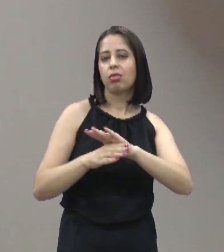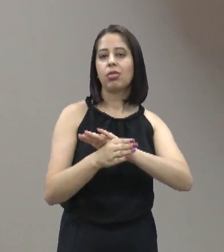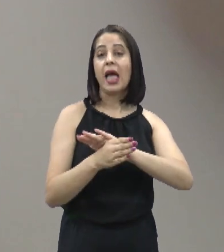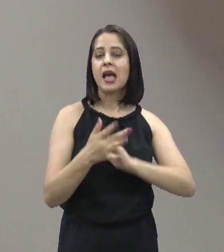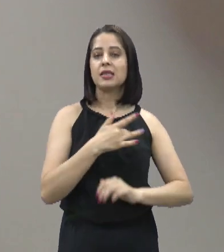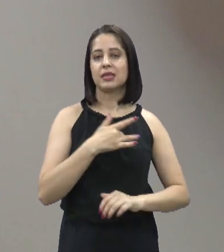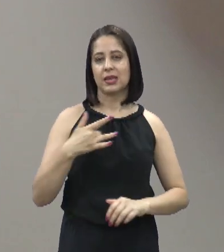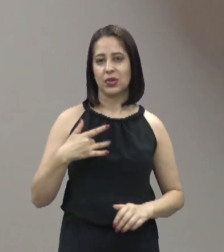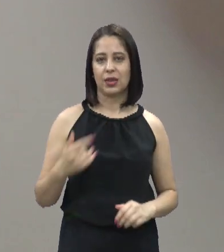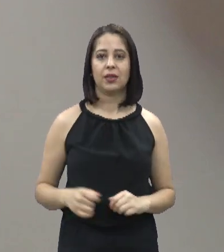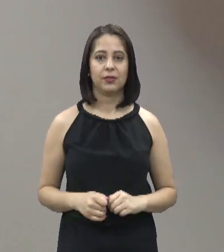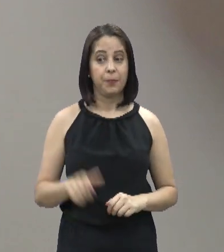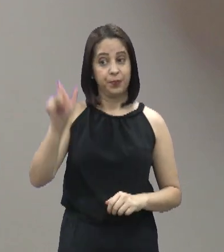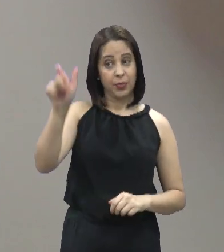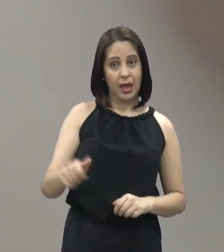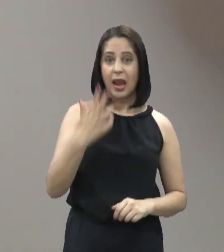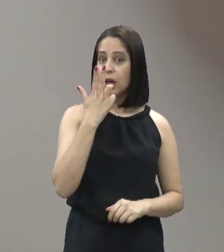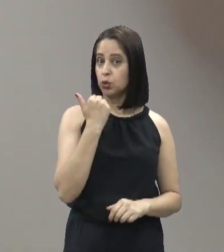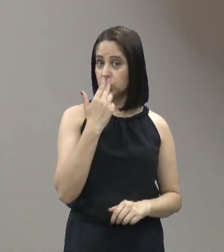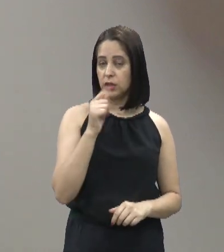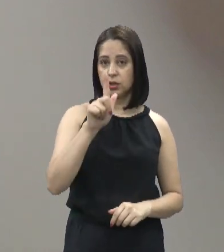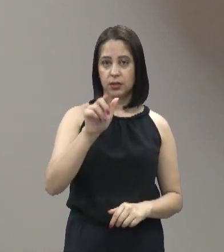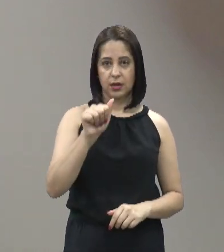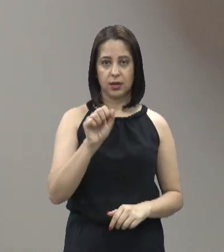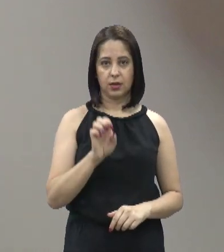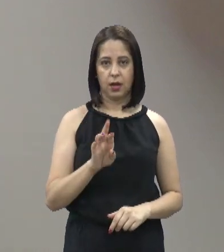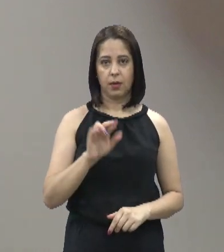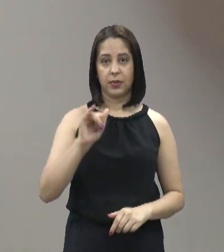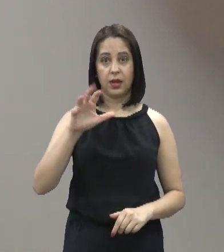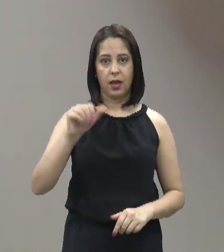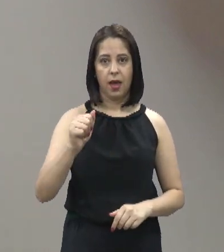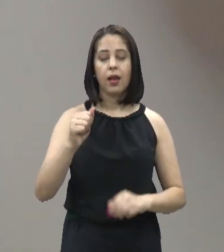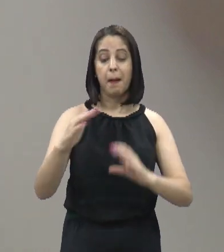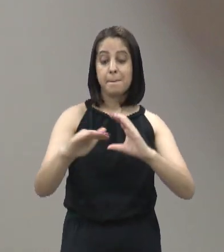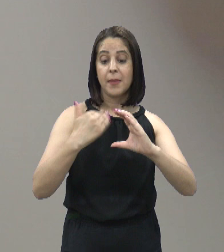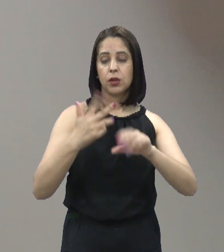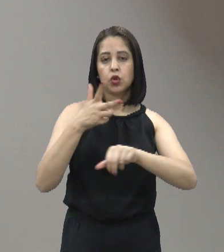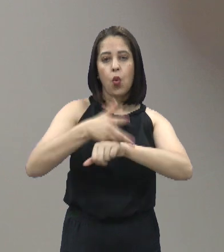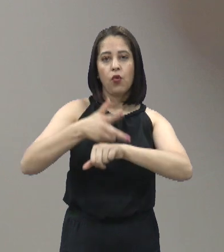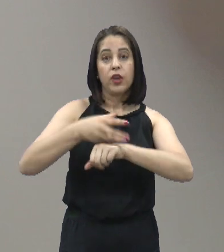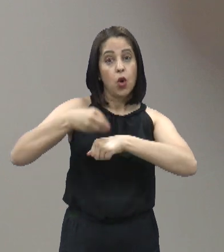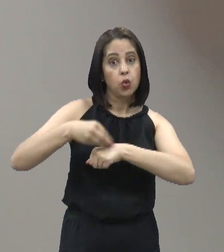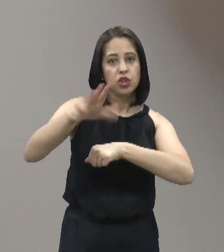A nutricionista Gabriela Carvalho encaminhou um vídeo para gente falando sobre os alimentos que